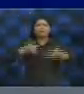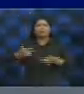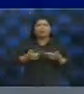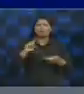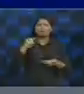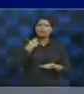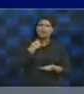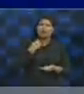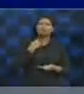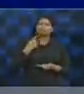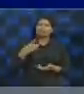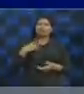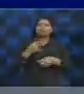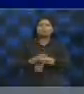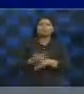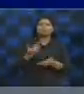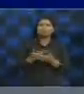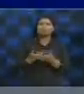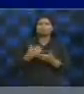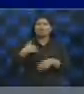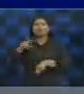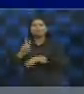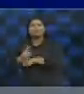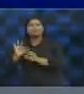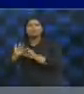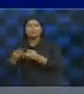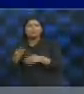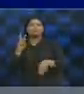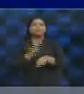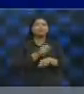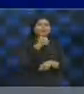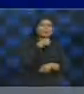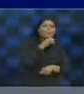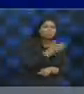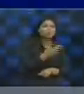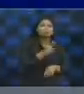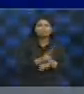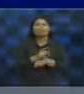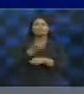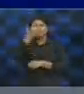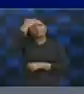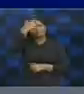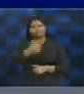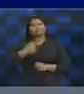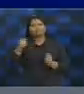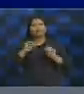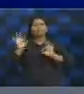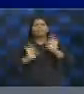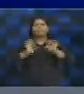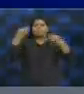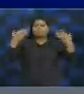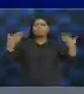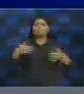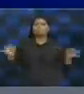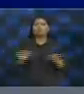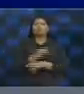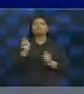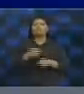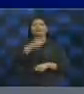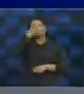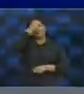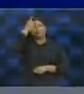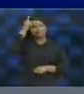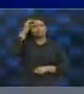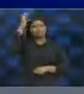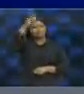cuida bem da sua família, que cuidou da sua mãe, dos seus irmãos, está preparado para um futuro melhor. Me dói muito todas essas ofensas que eu tenho sido vítima.